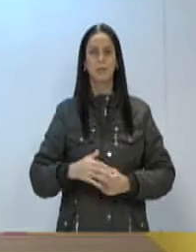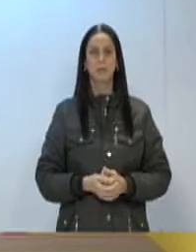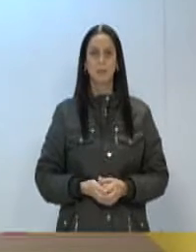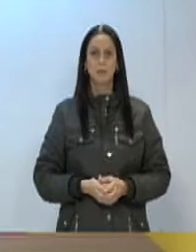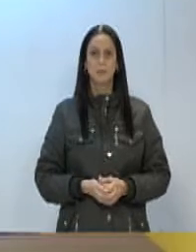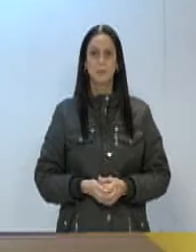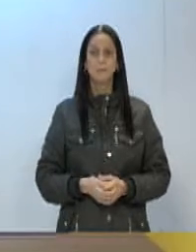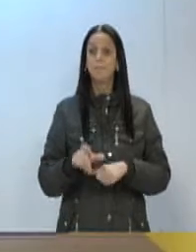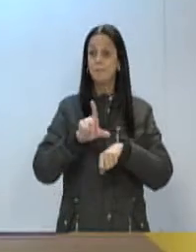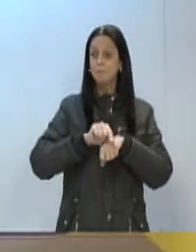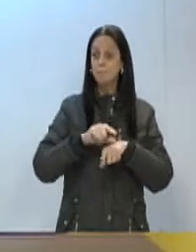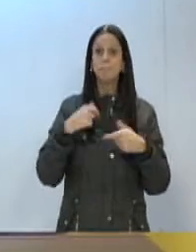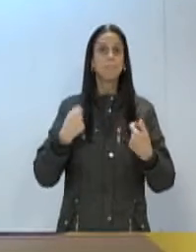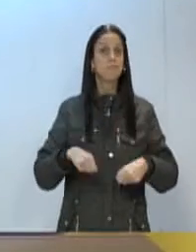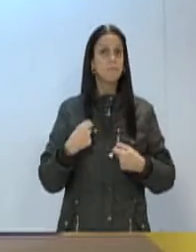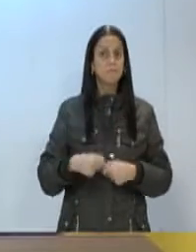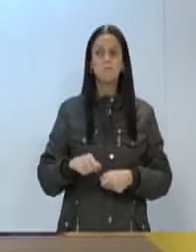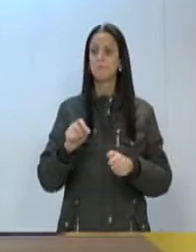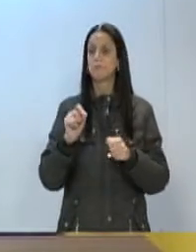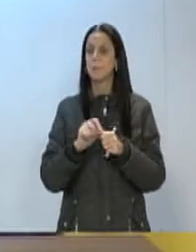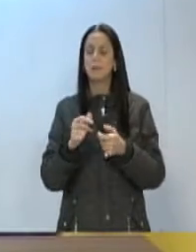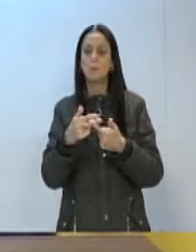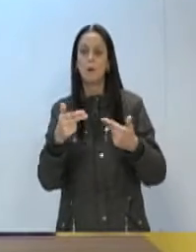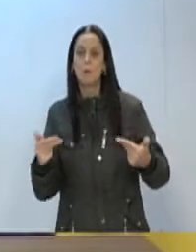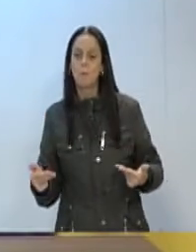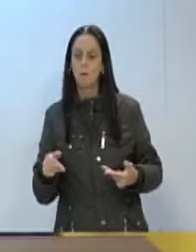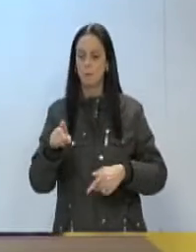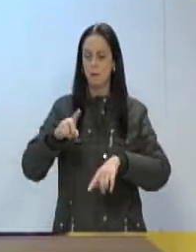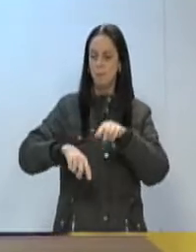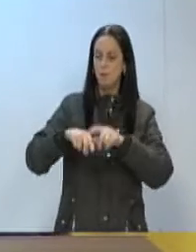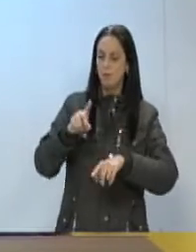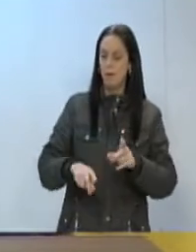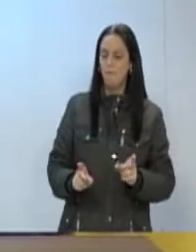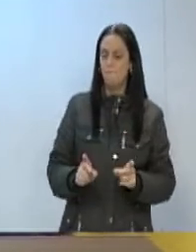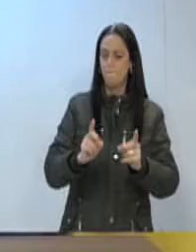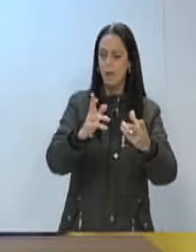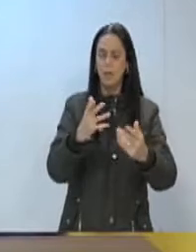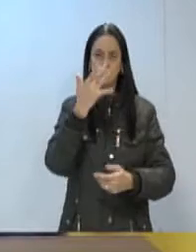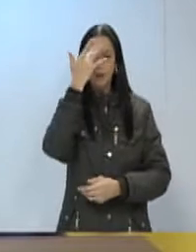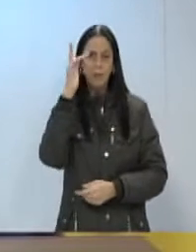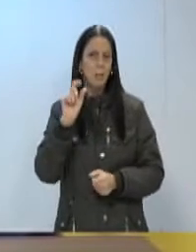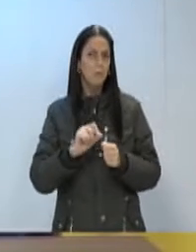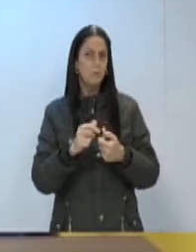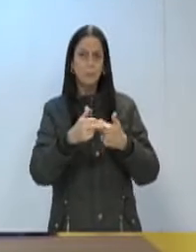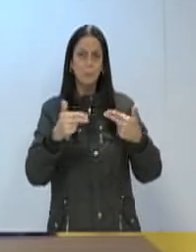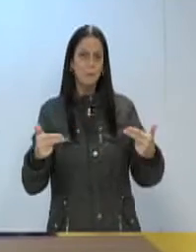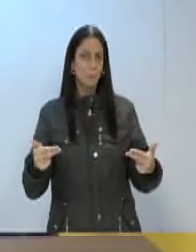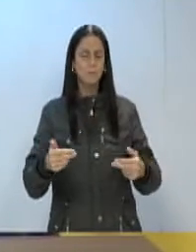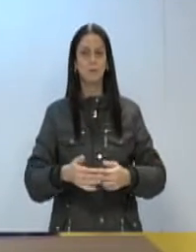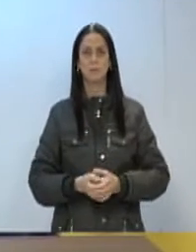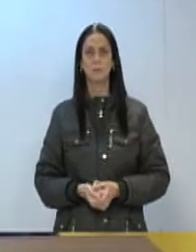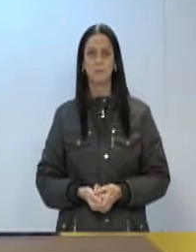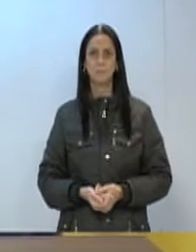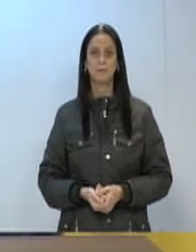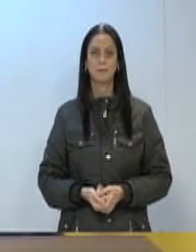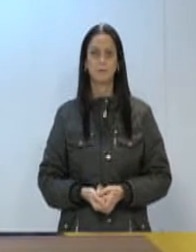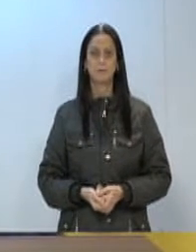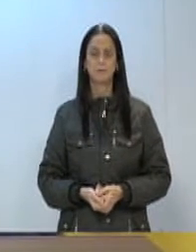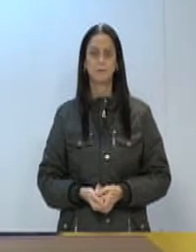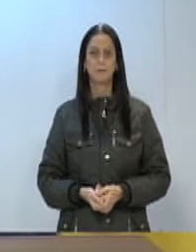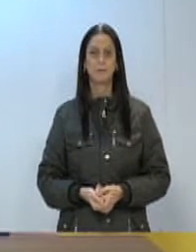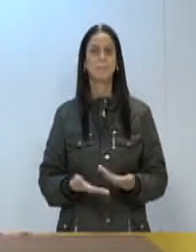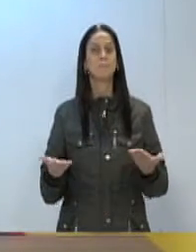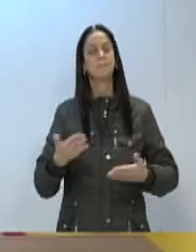por parte da secretaria que se faça o leilão que você faça o recolhimento se deu destino deste material e aqui eu quero